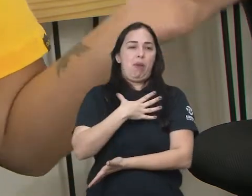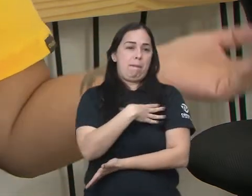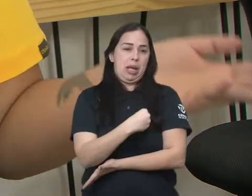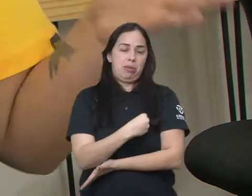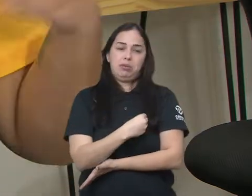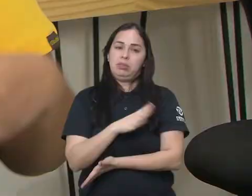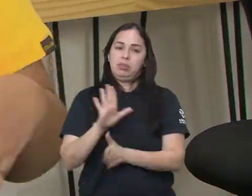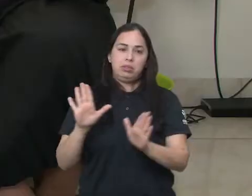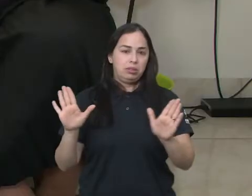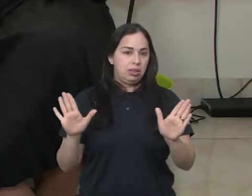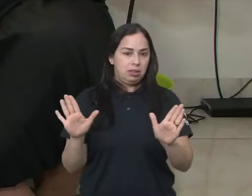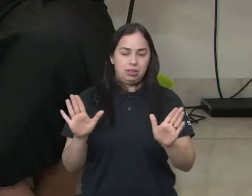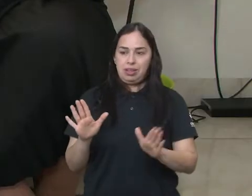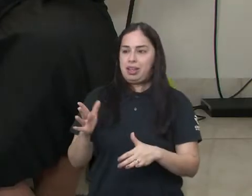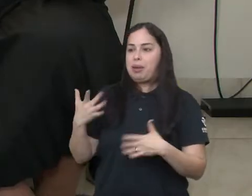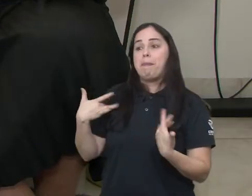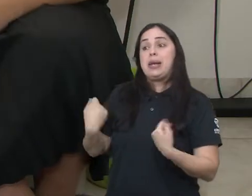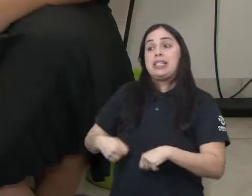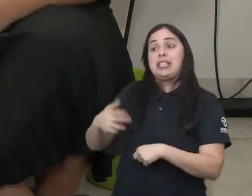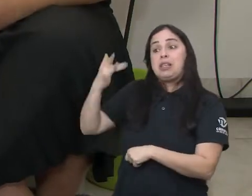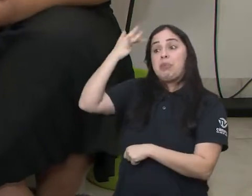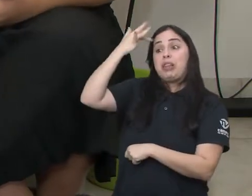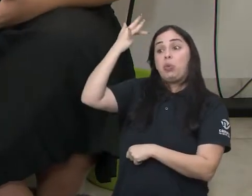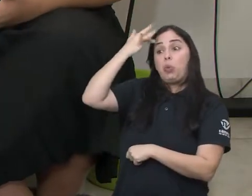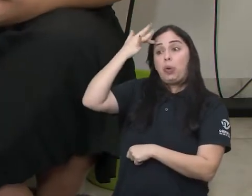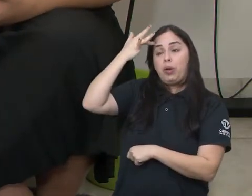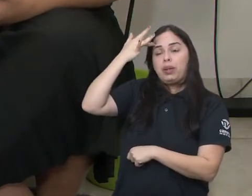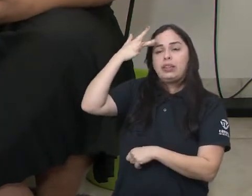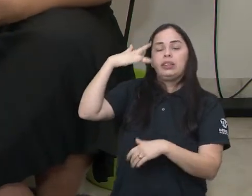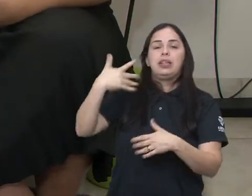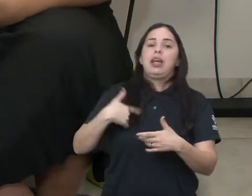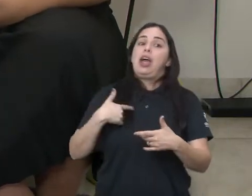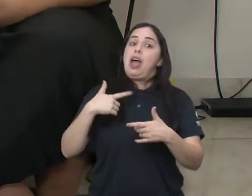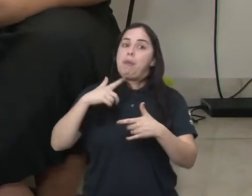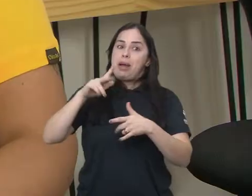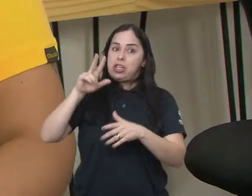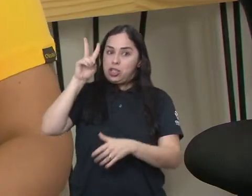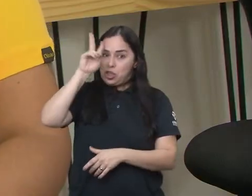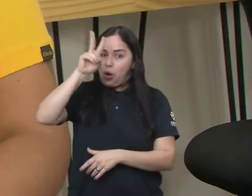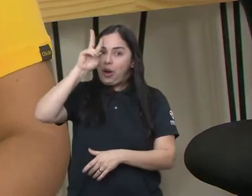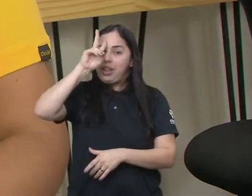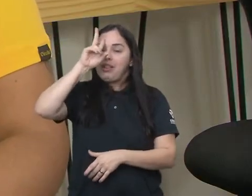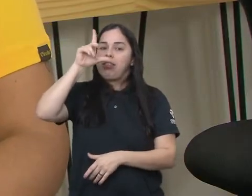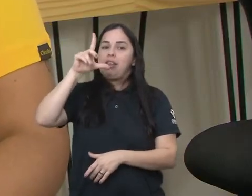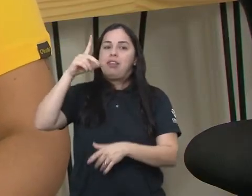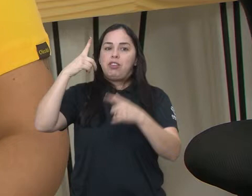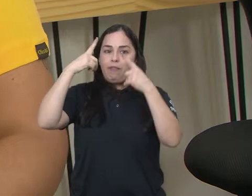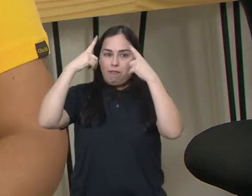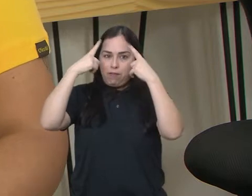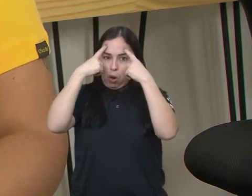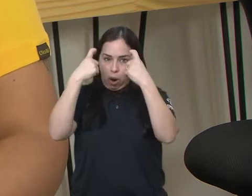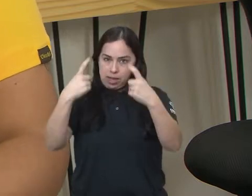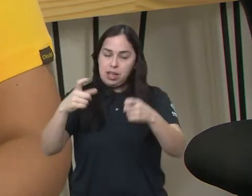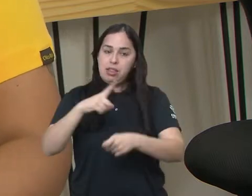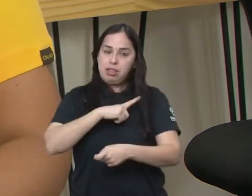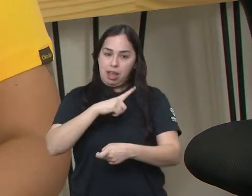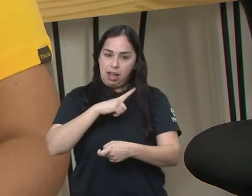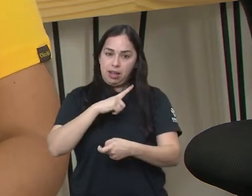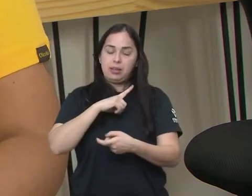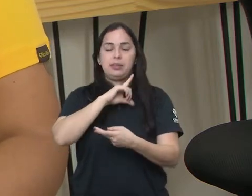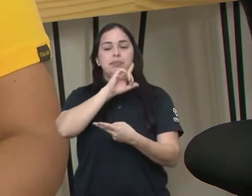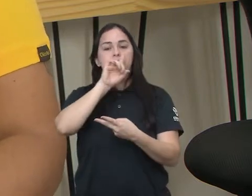vou comprar para não tem maturidade, né? Não, porque é uma história que fala de violência, porque quando a gente fala do selvagem, a gente fala